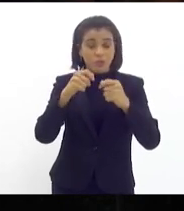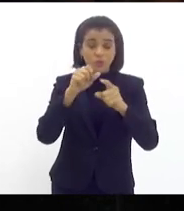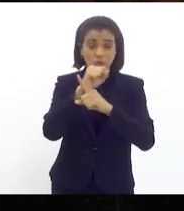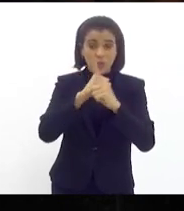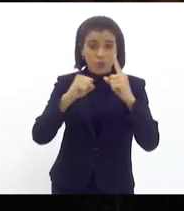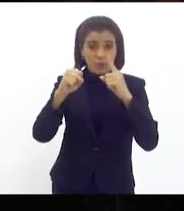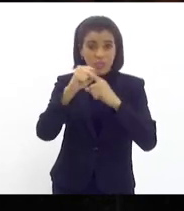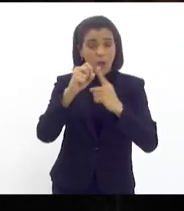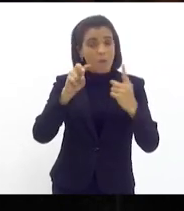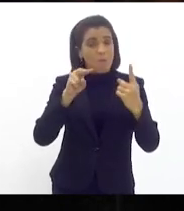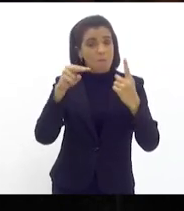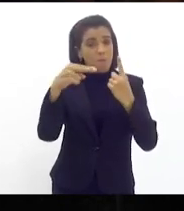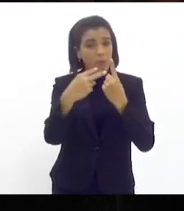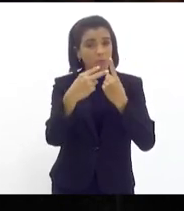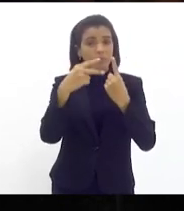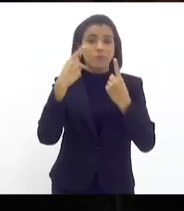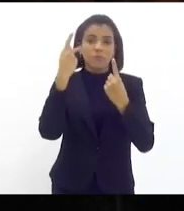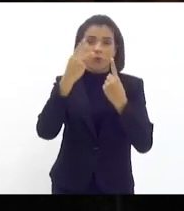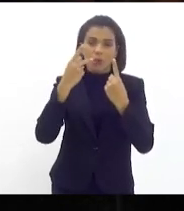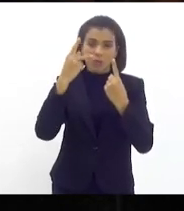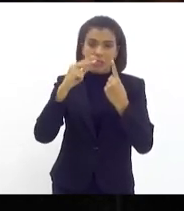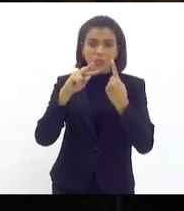político comportamental